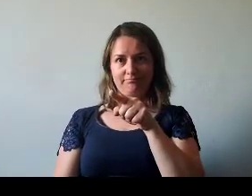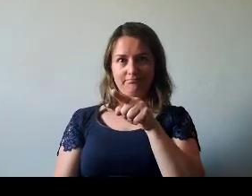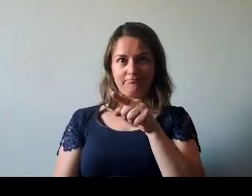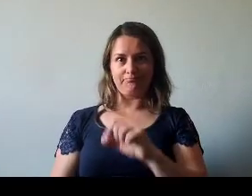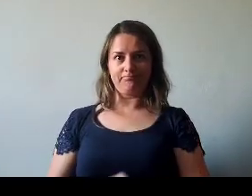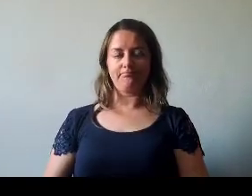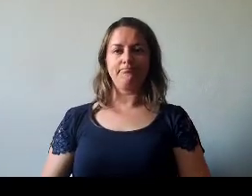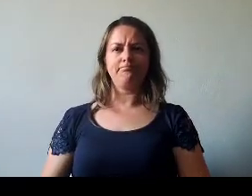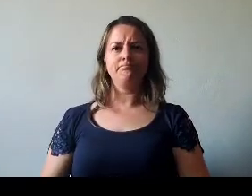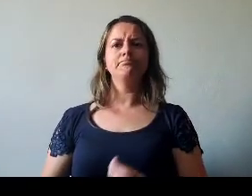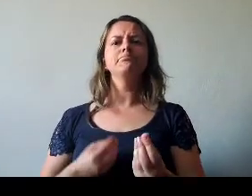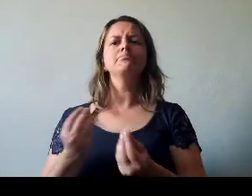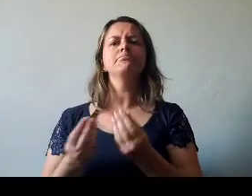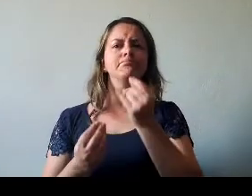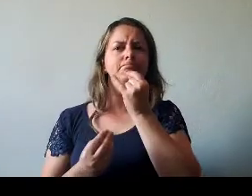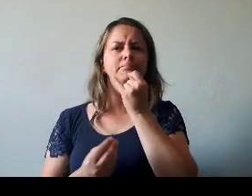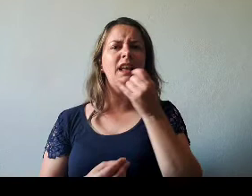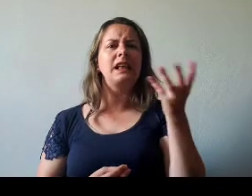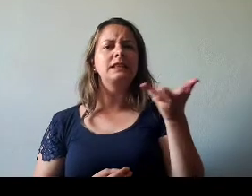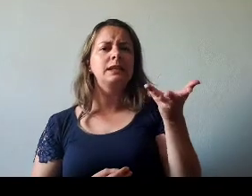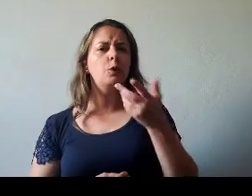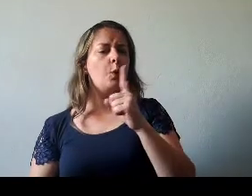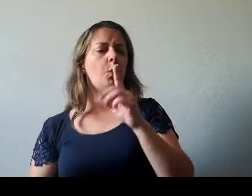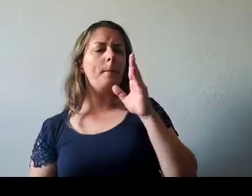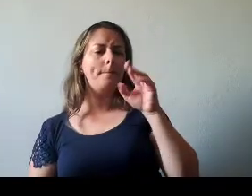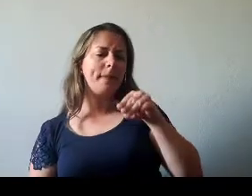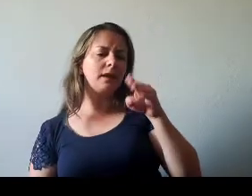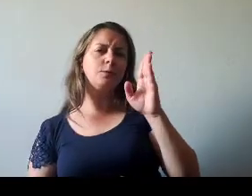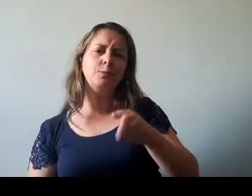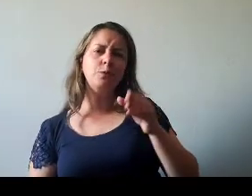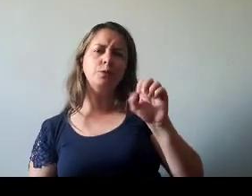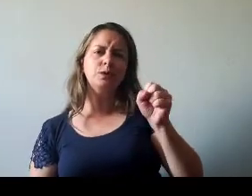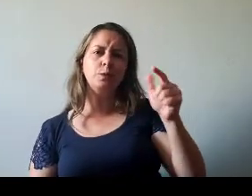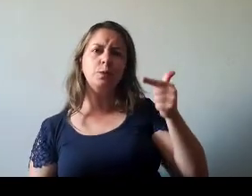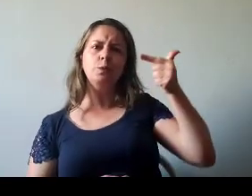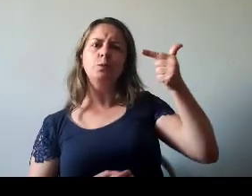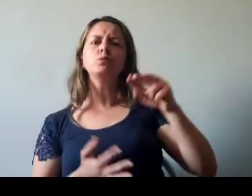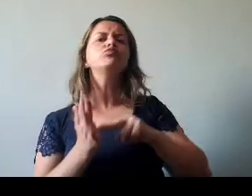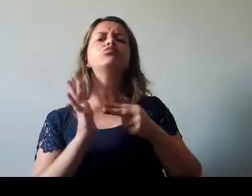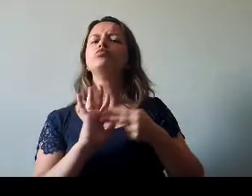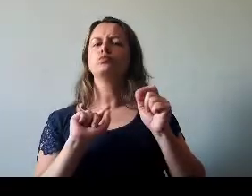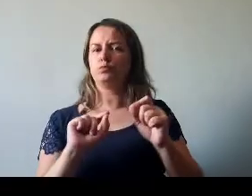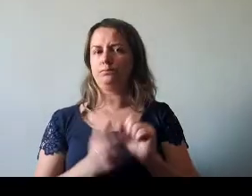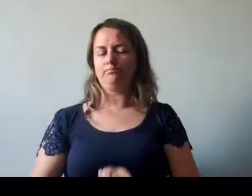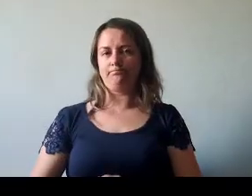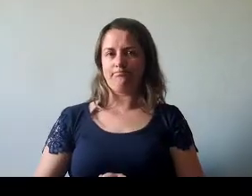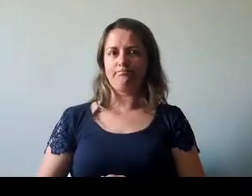segundo ao quadrado? Né? Uma aceleração de 1 metro por segundo ao quadrado é aquela